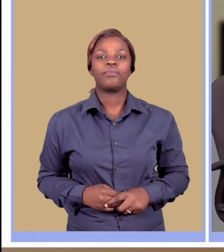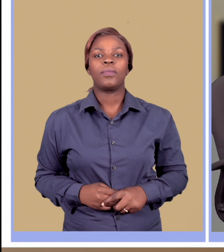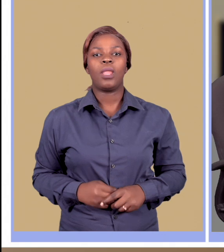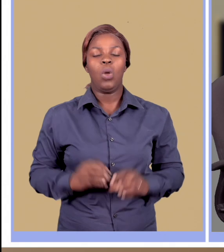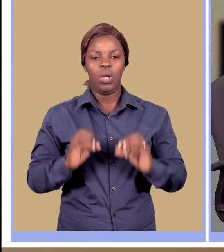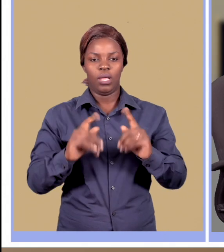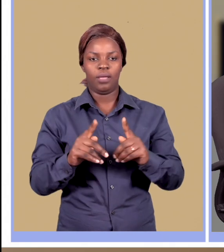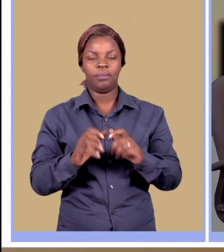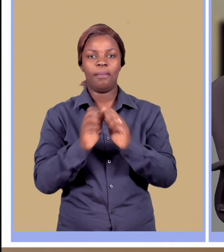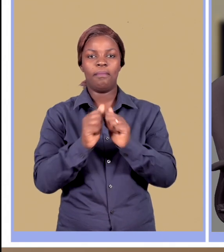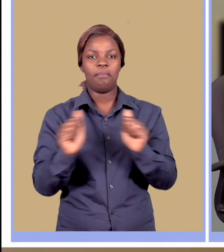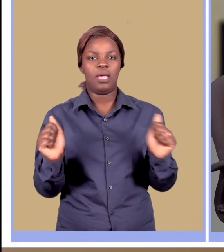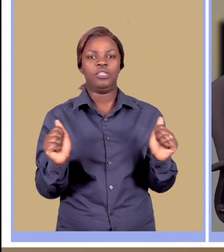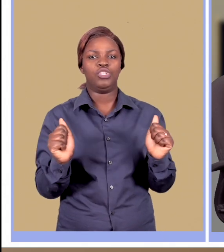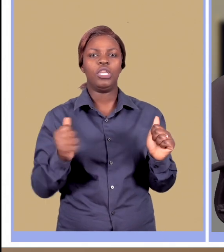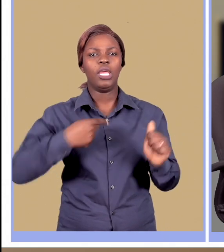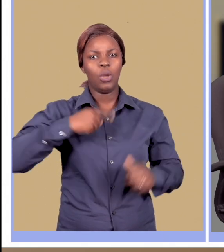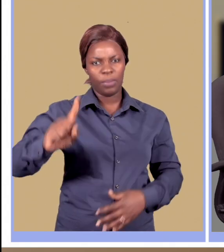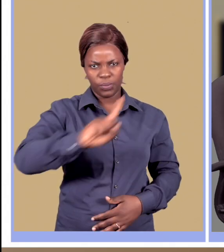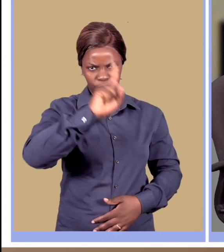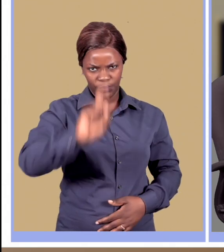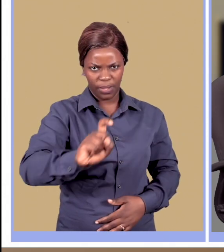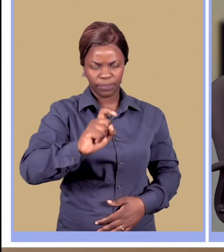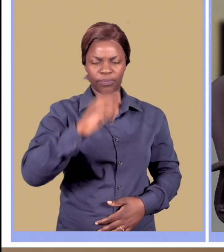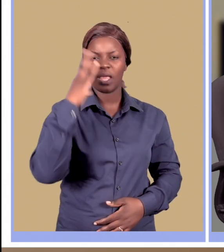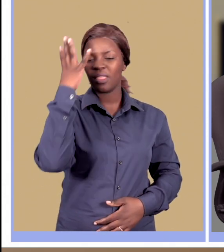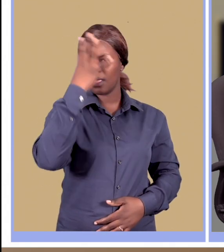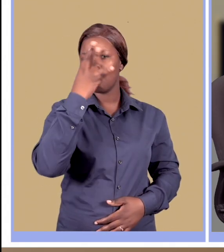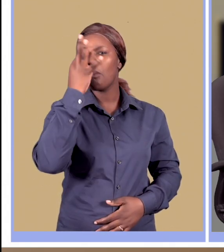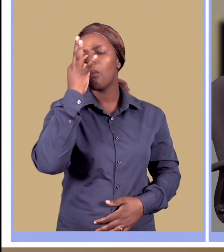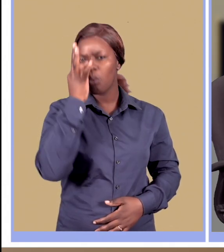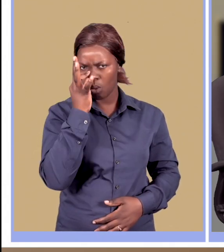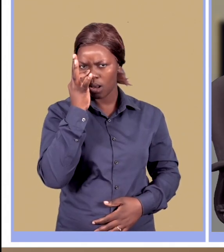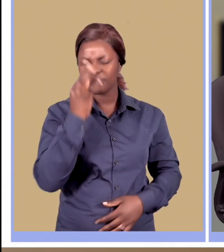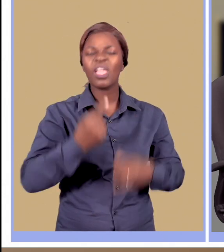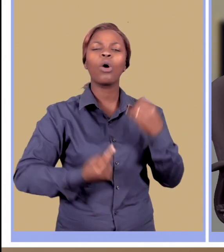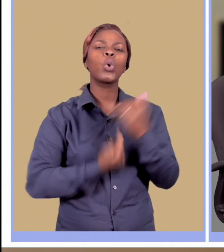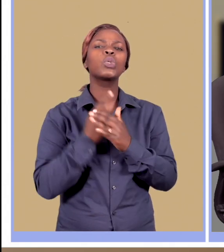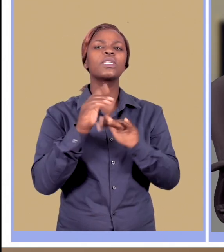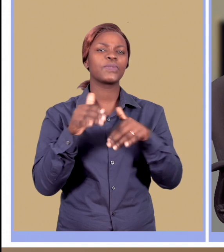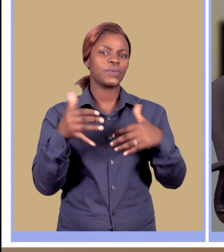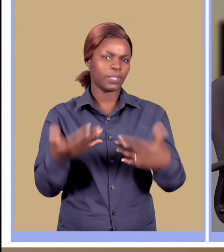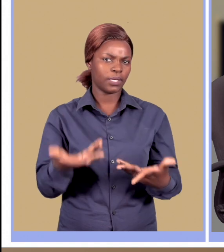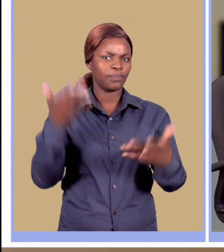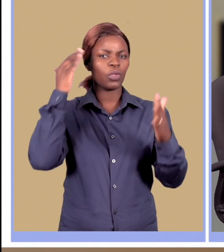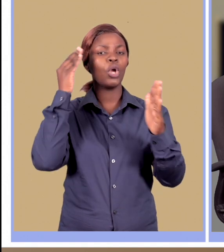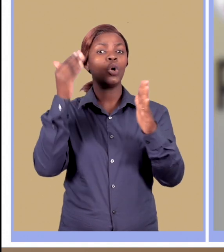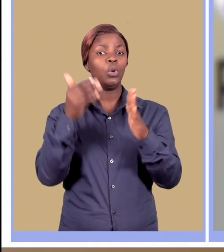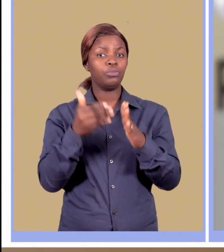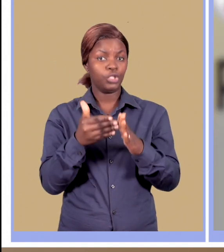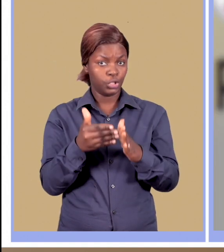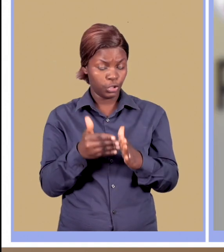deixa, neste momento o que é feito na província de Nampula para sanar